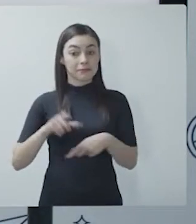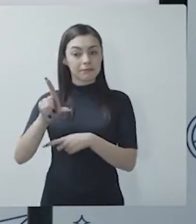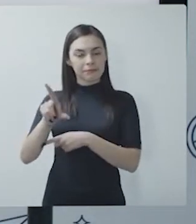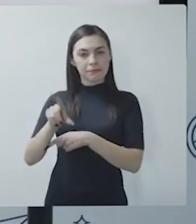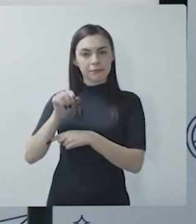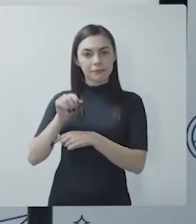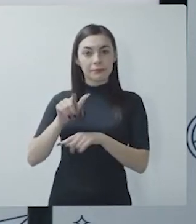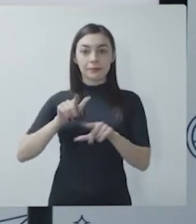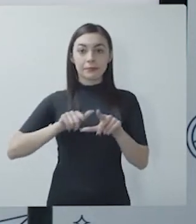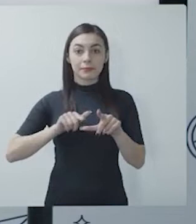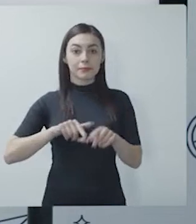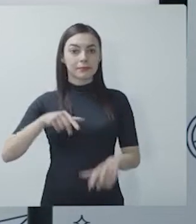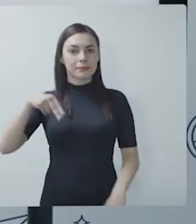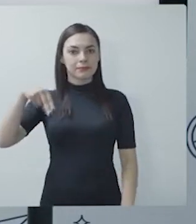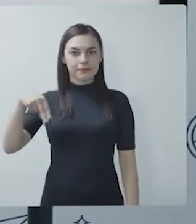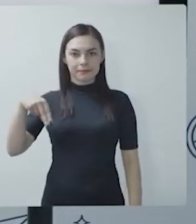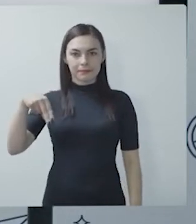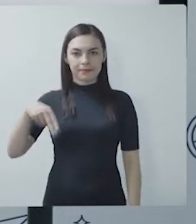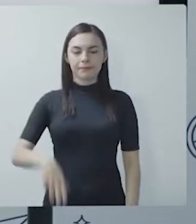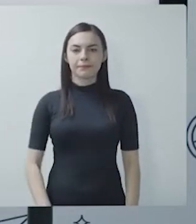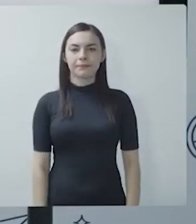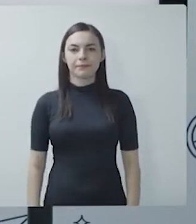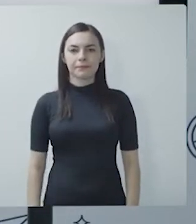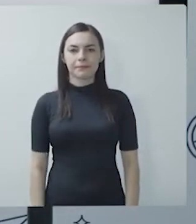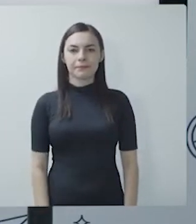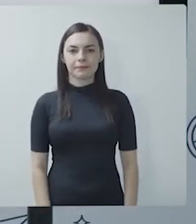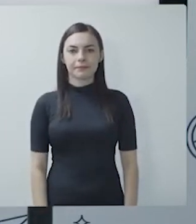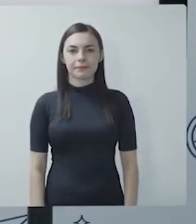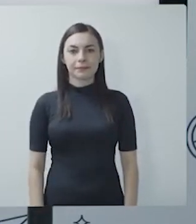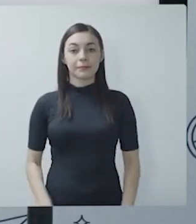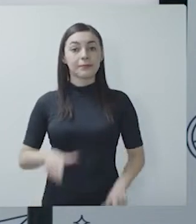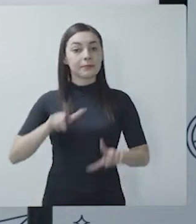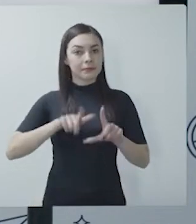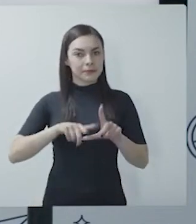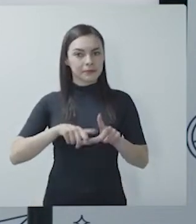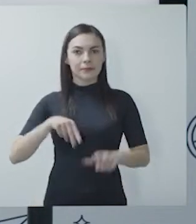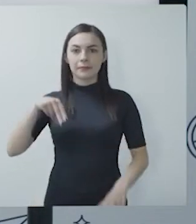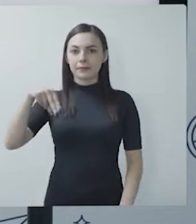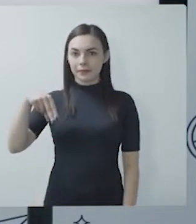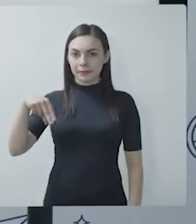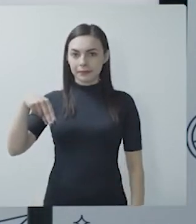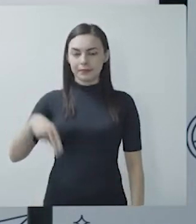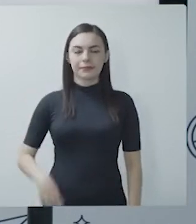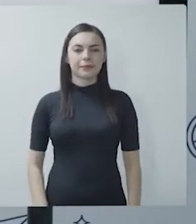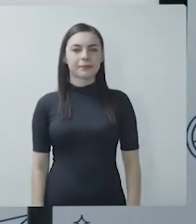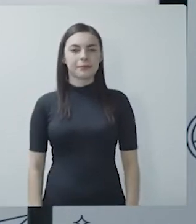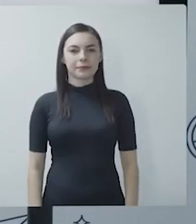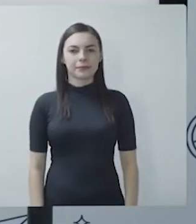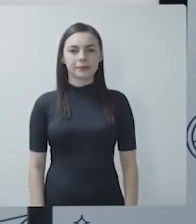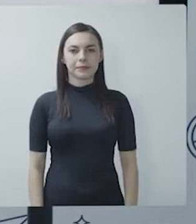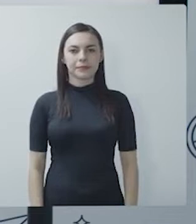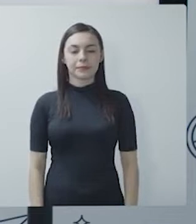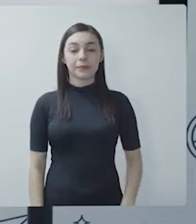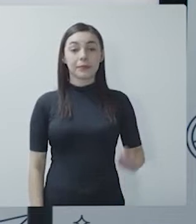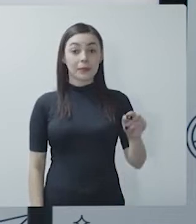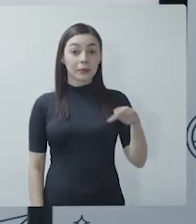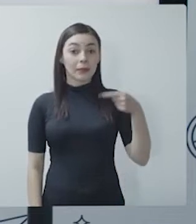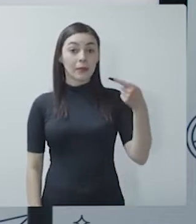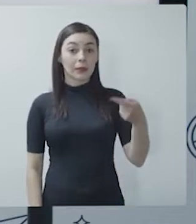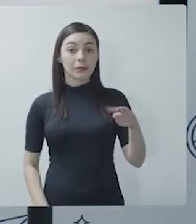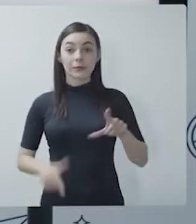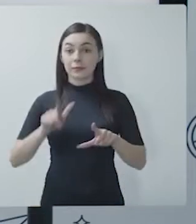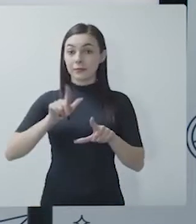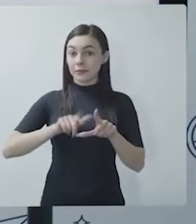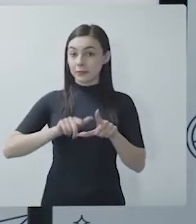letra N. Vamos lá, letra N. Em seguida, vamos pegar